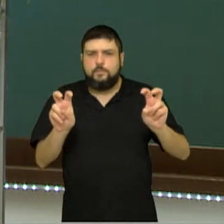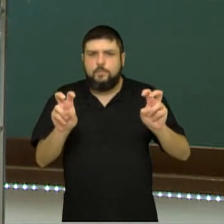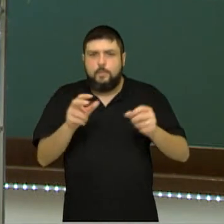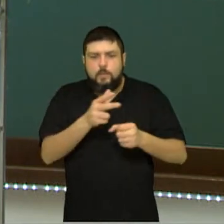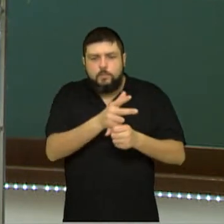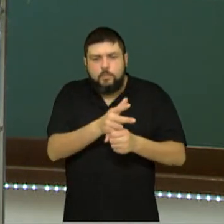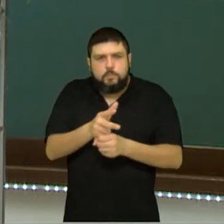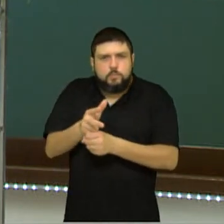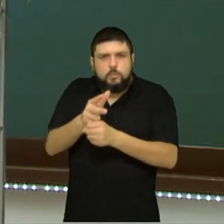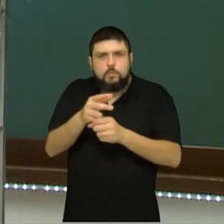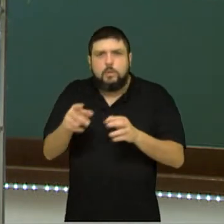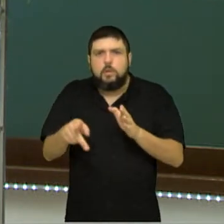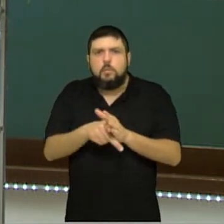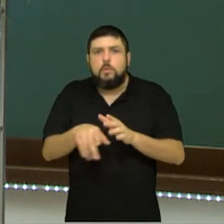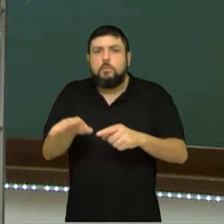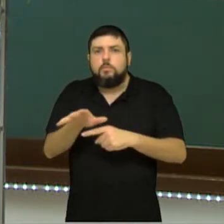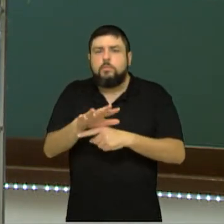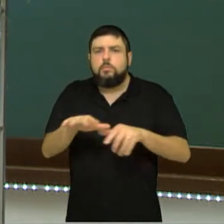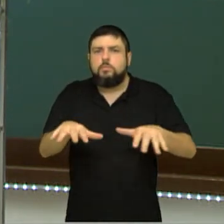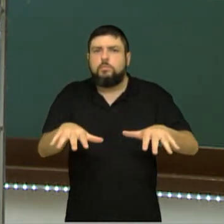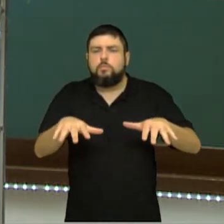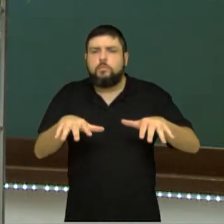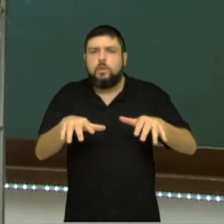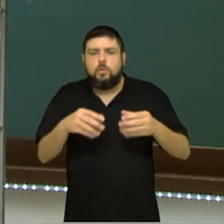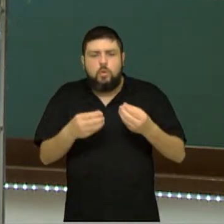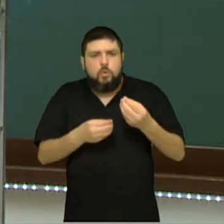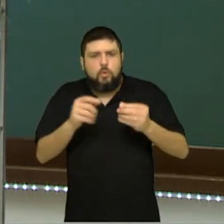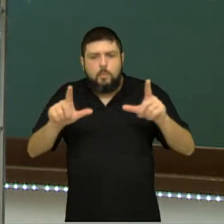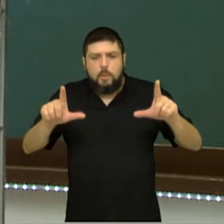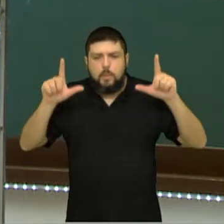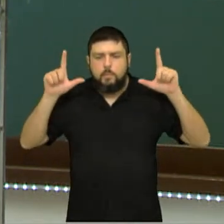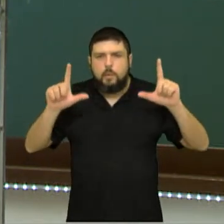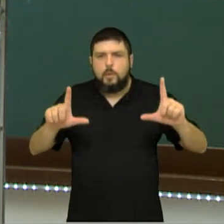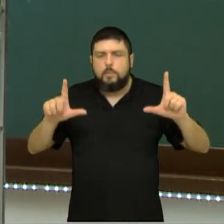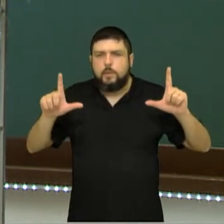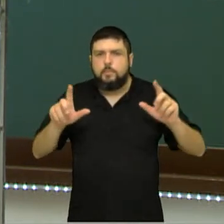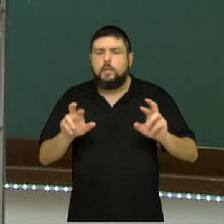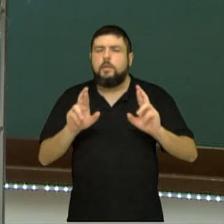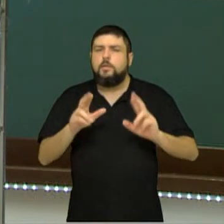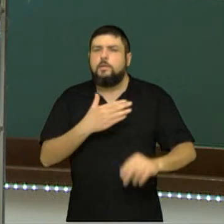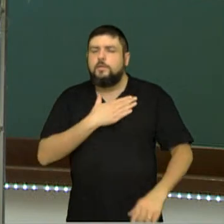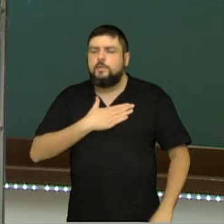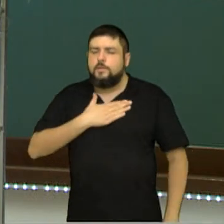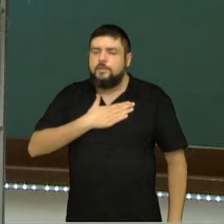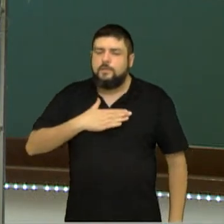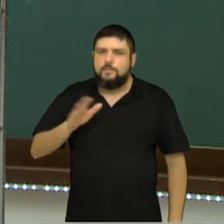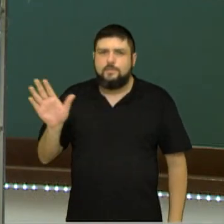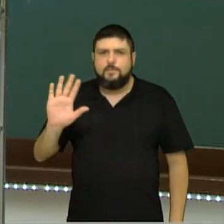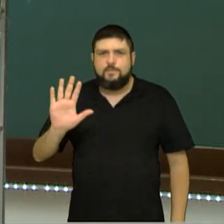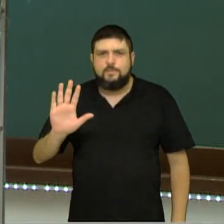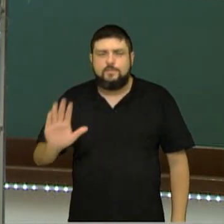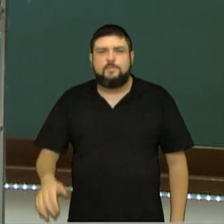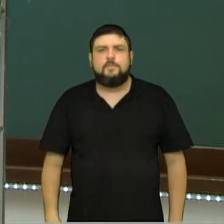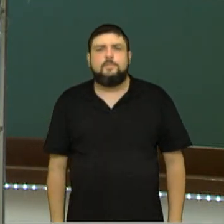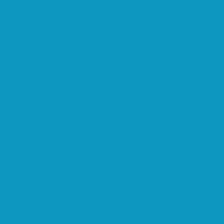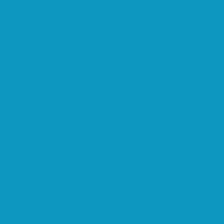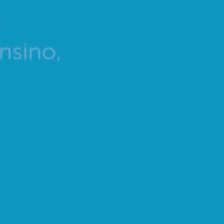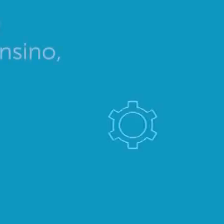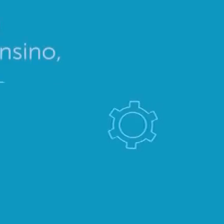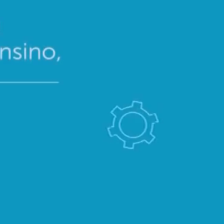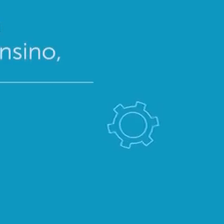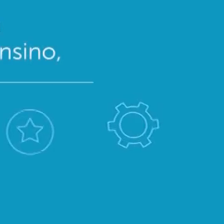planos cinematográficos, ângulos e enquadramentos cinematográficos. Eu espero que vocês tenham gostado e até breve.